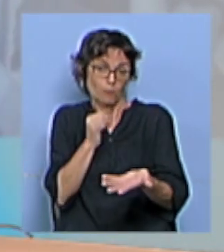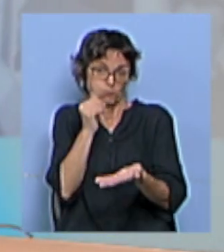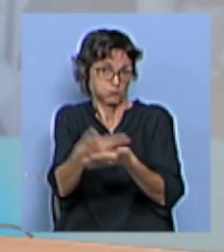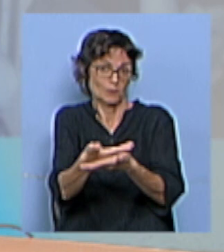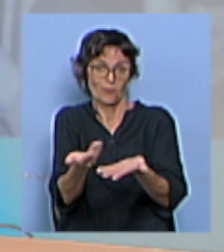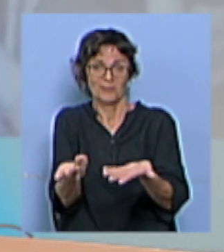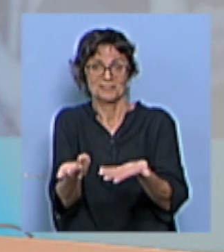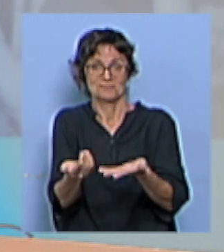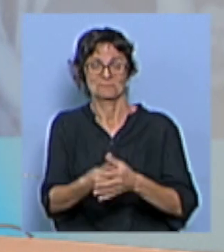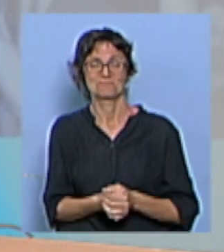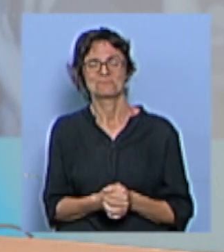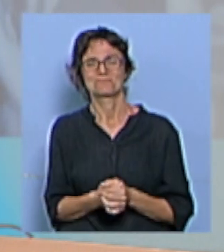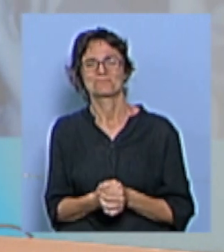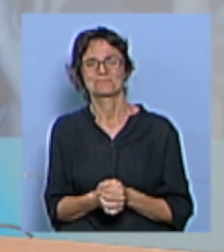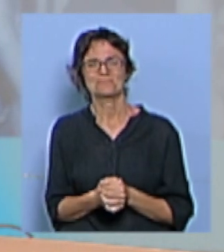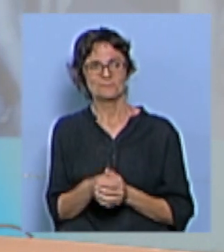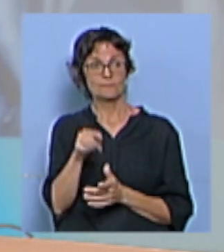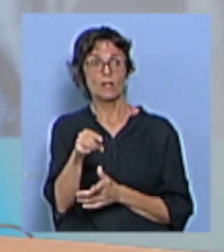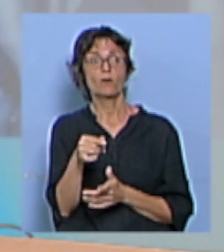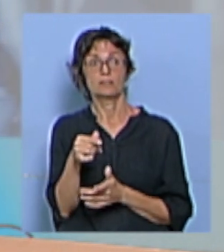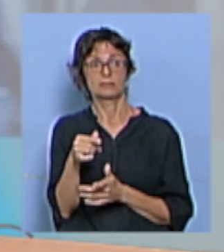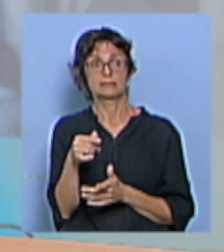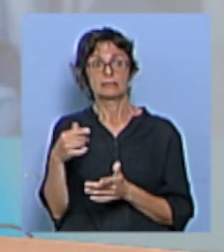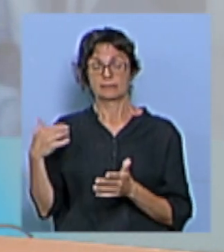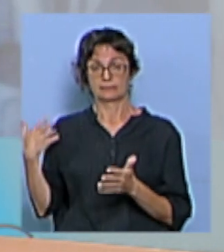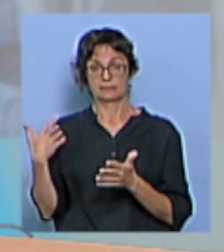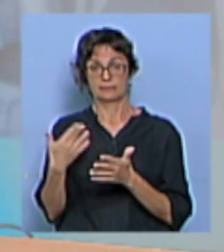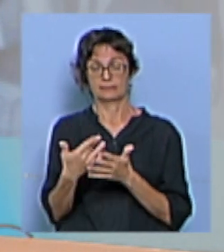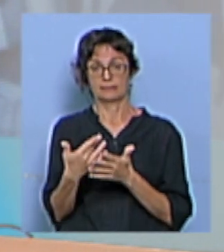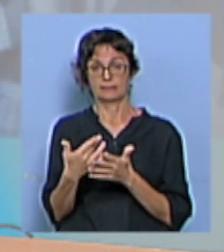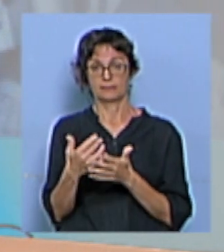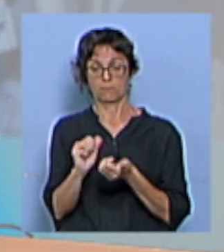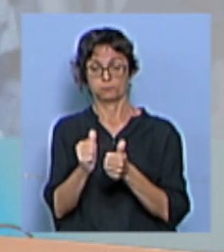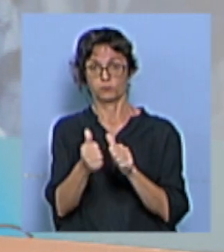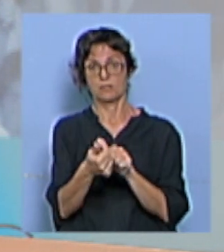Esta alteração da ordem pública, da ordem pessoal, digamos,